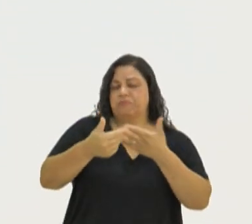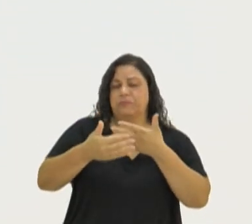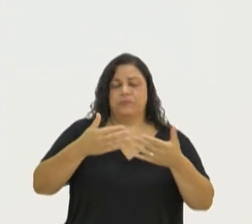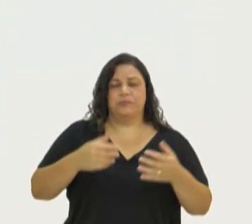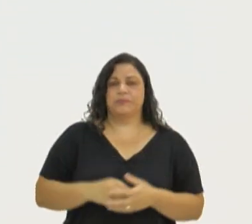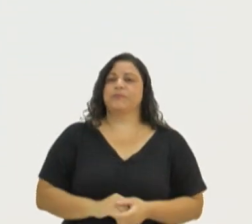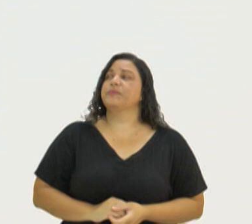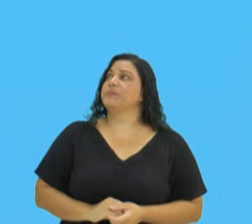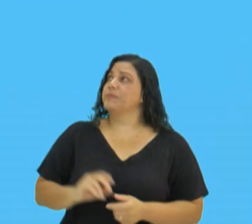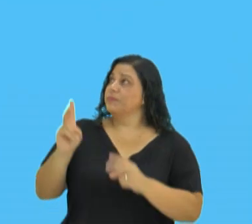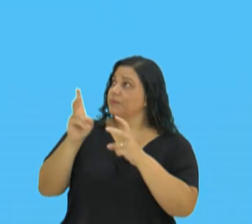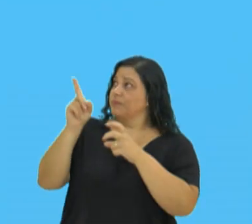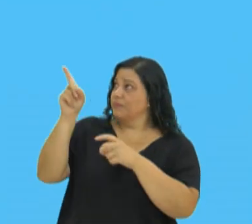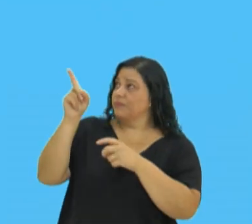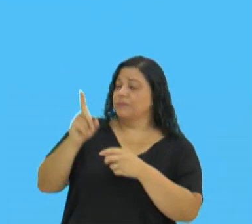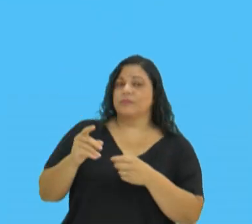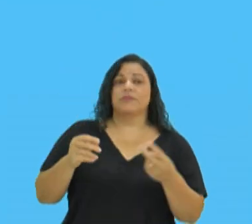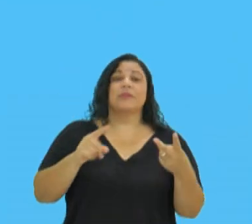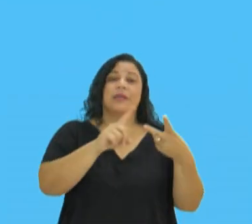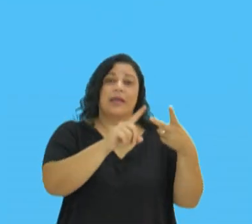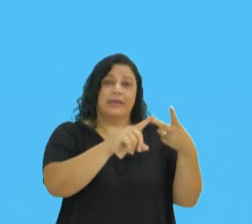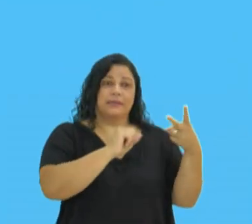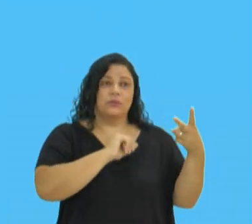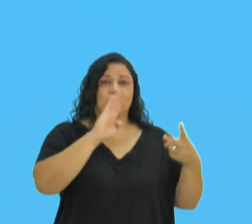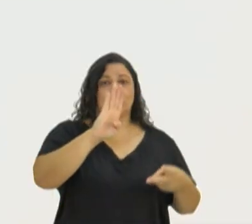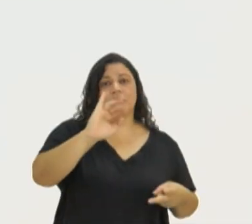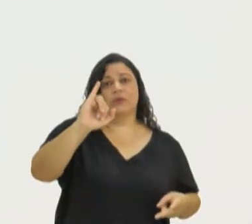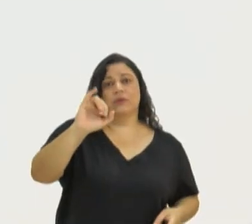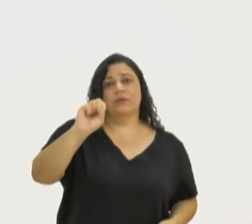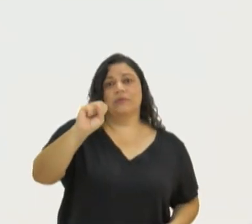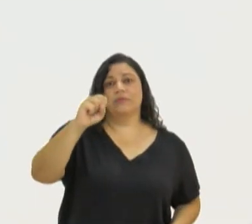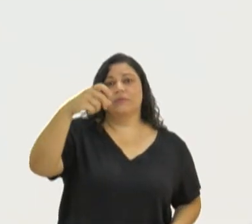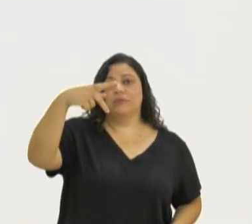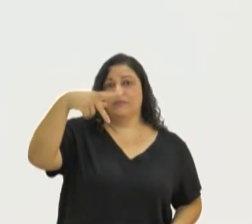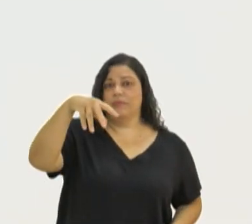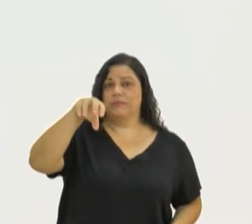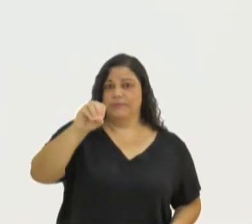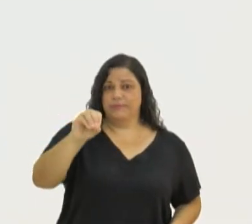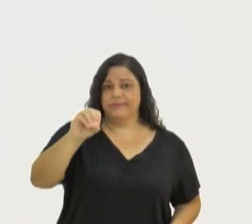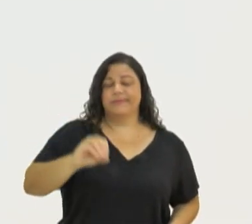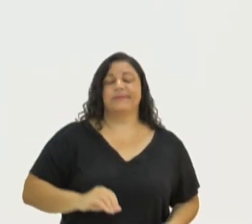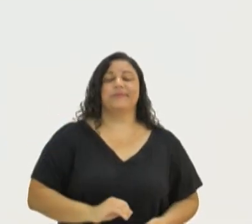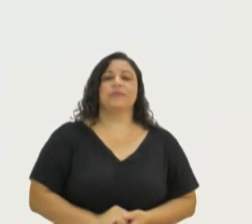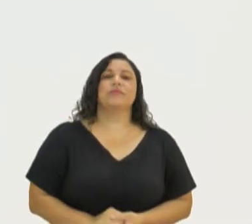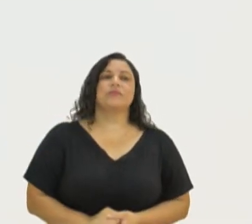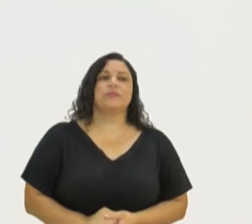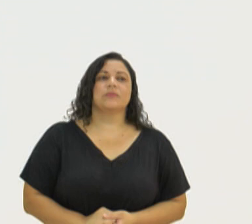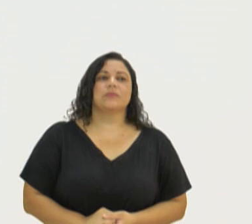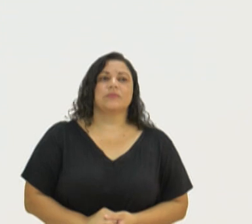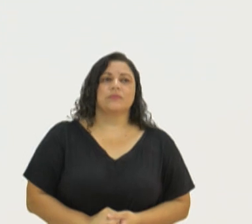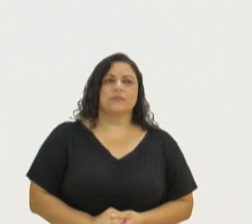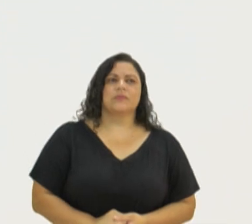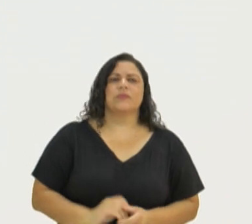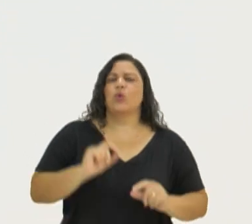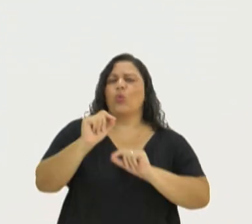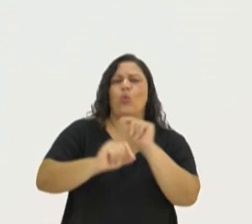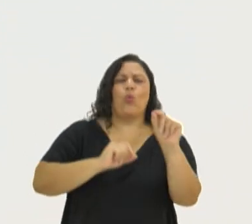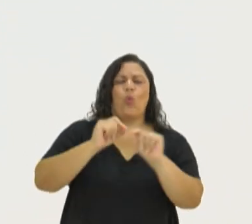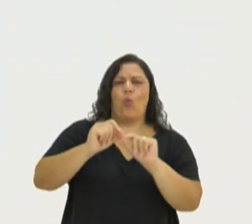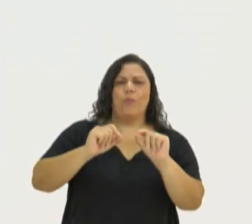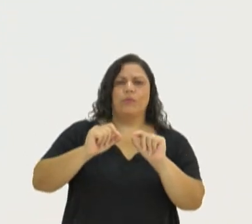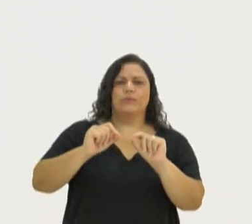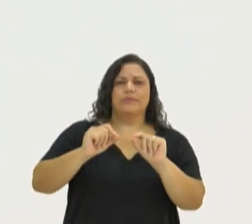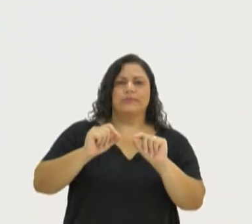segunda peça aqui, que é o bispo. Muito bem, então vamos lá. Lembra como o bispo se movimenta?